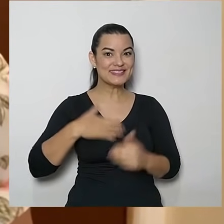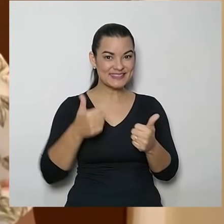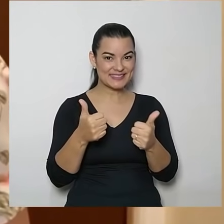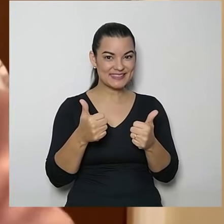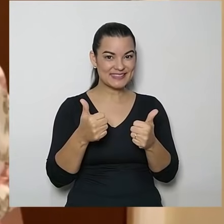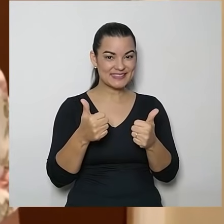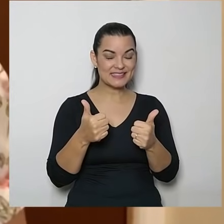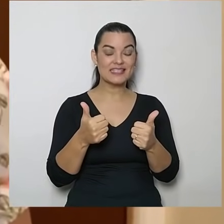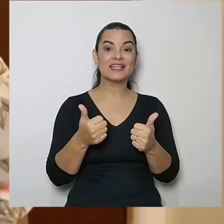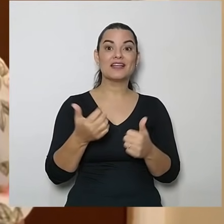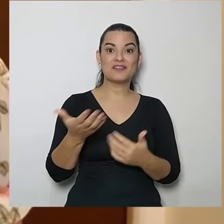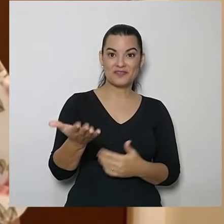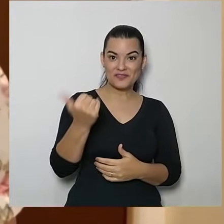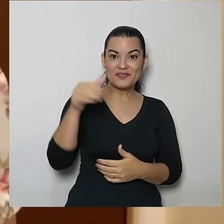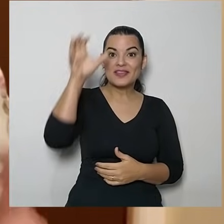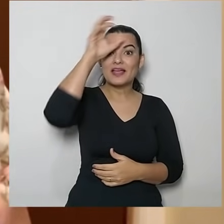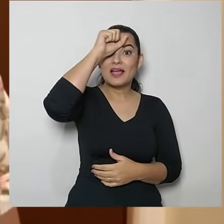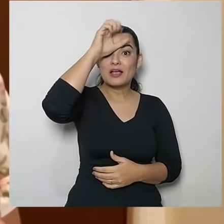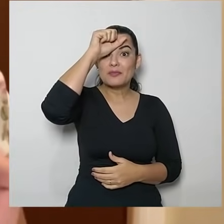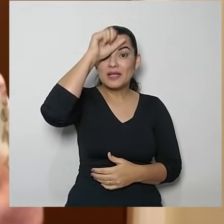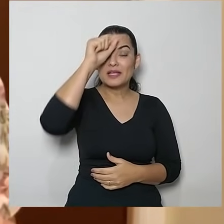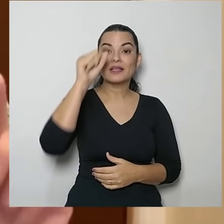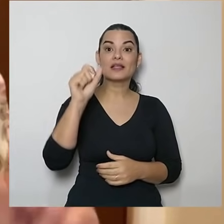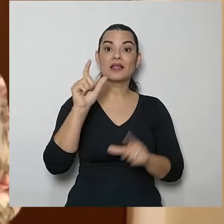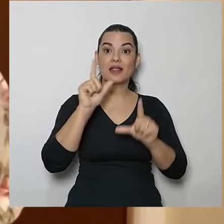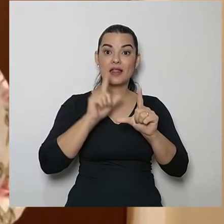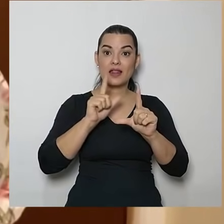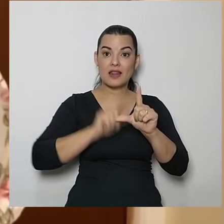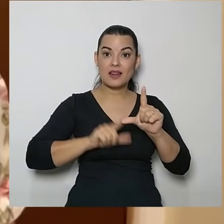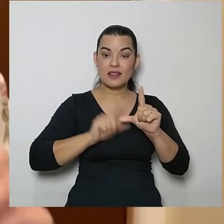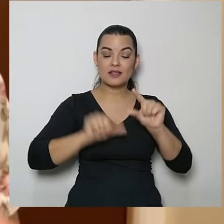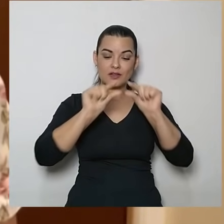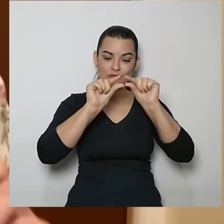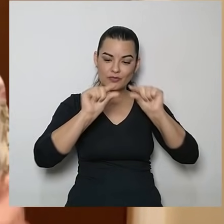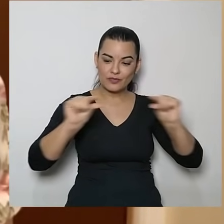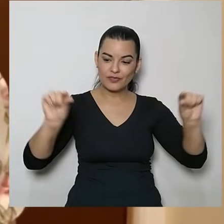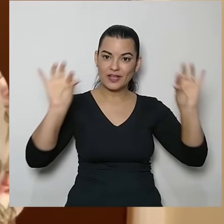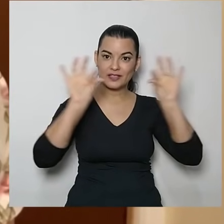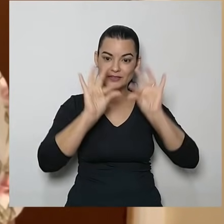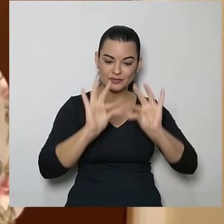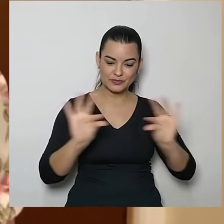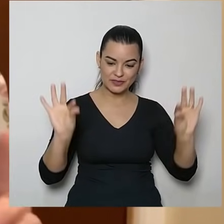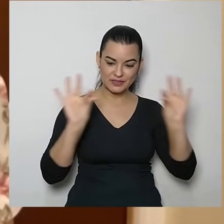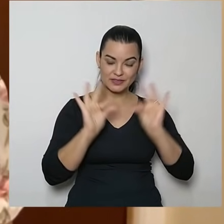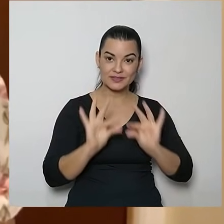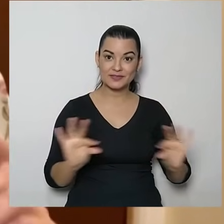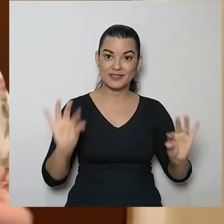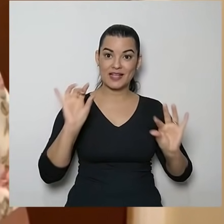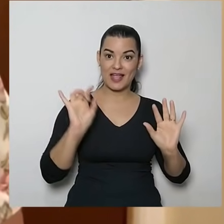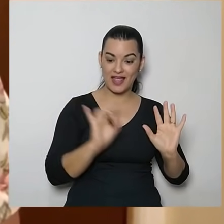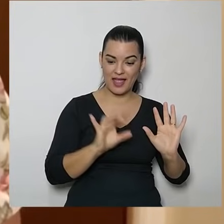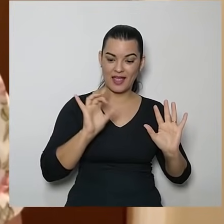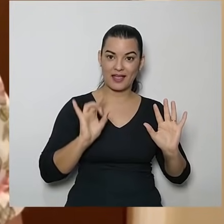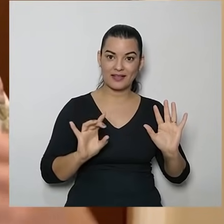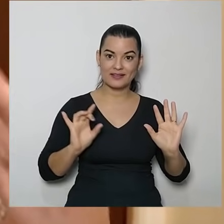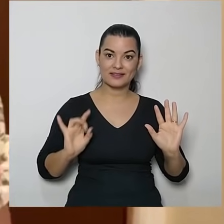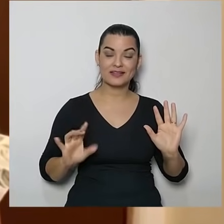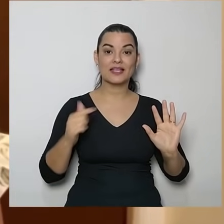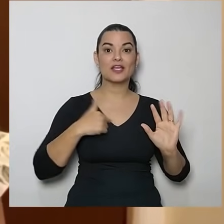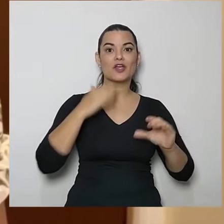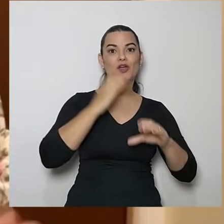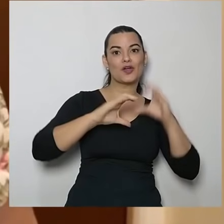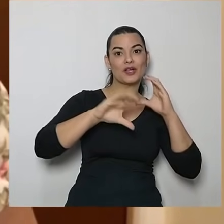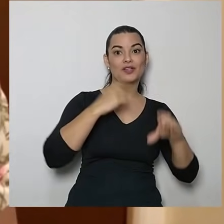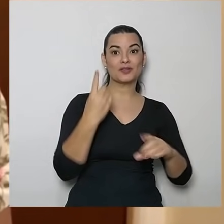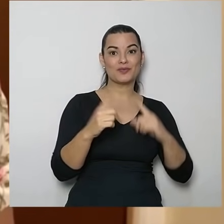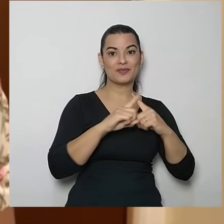Gostaram? Vamos aprender agora verso por verso, parte por parte. Eu vou cantar uma vez, depois